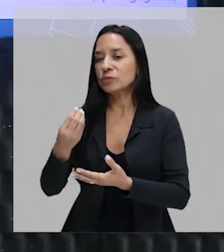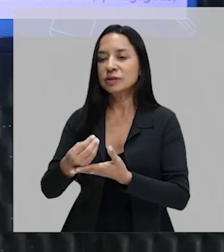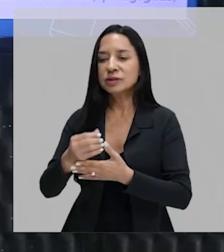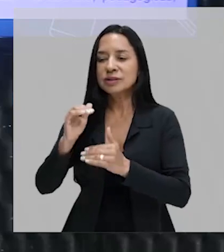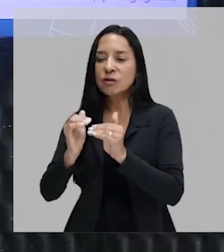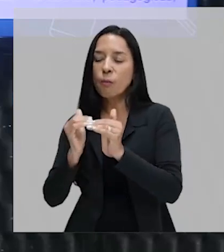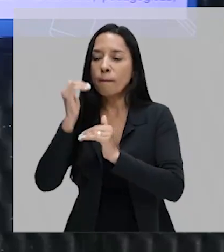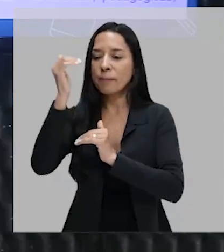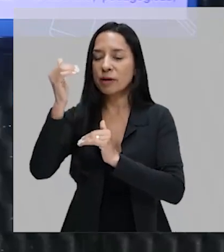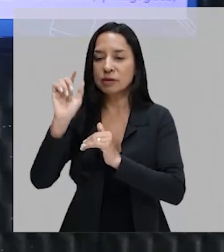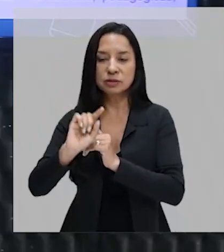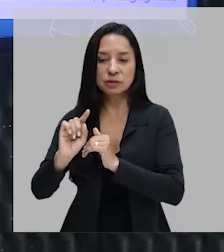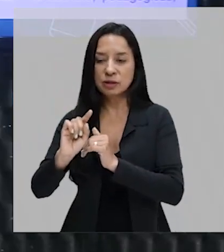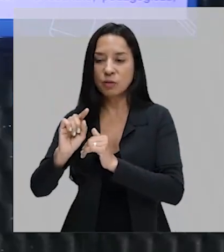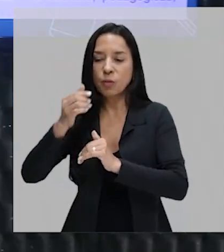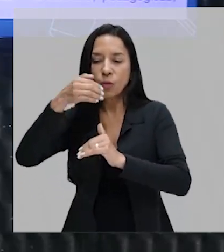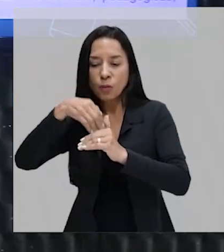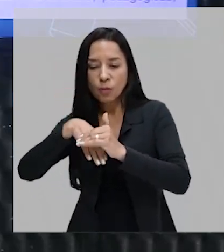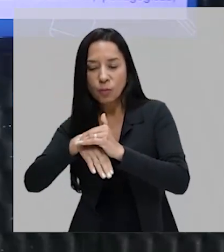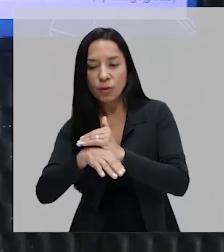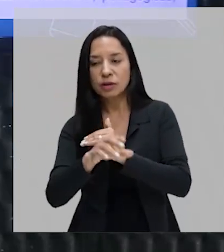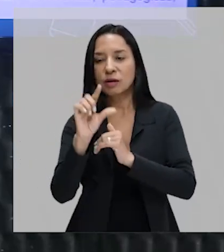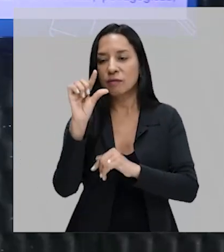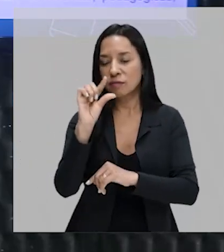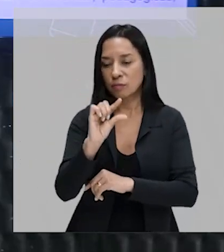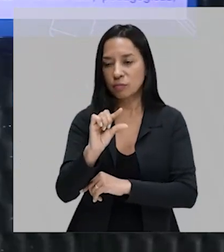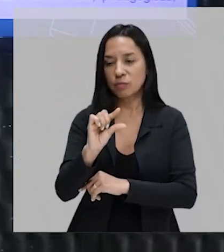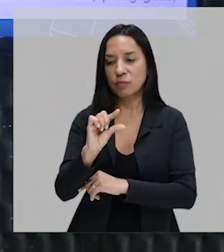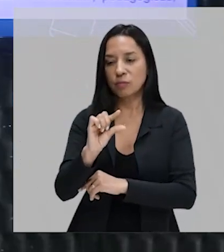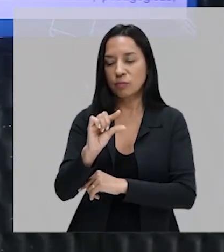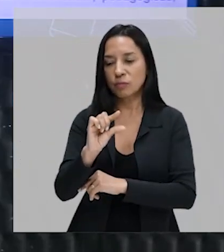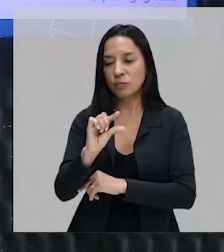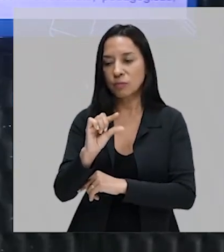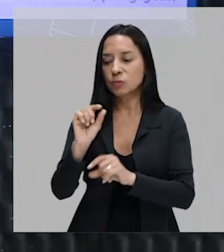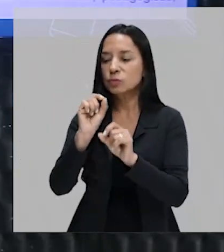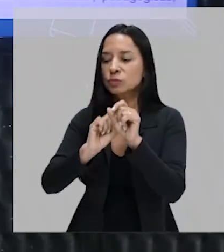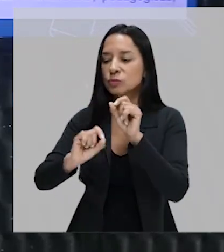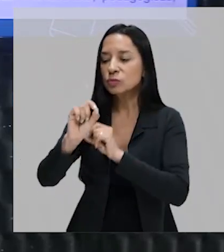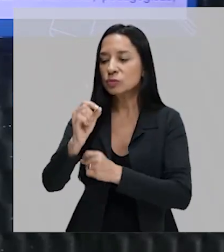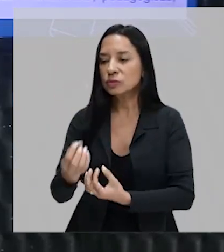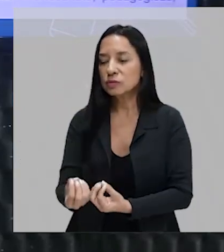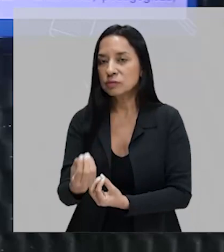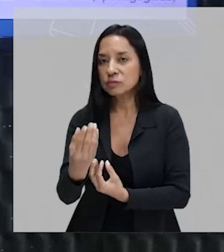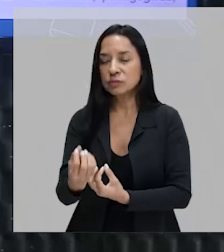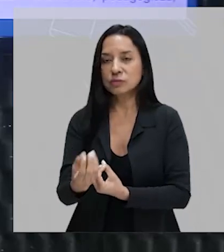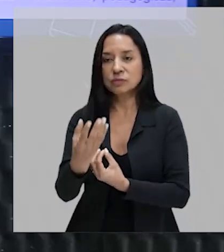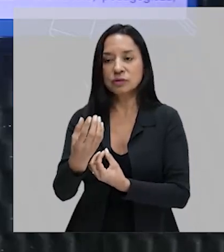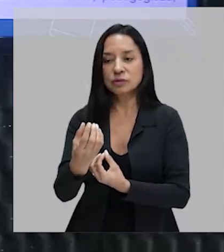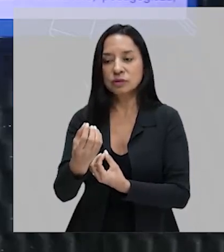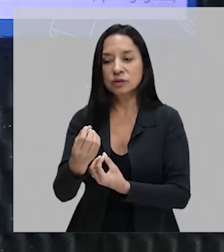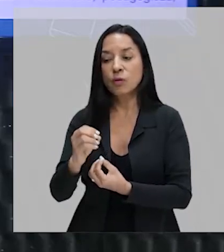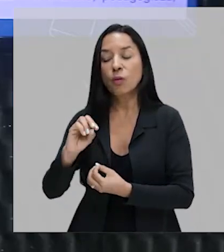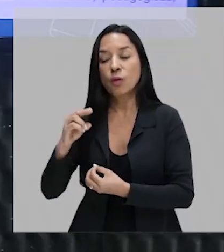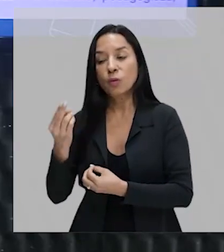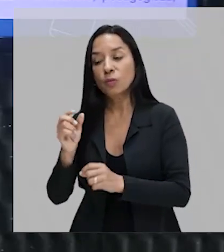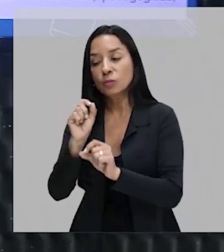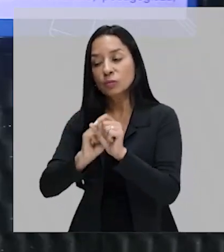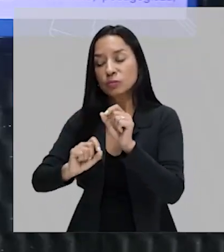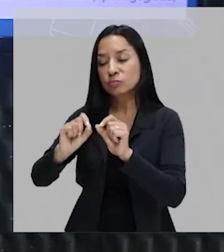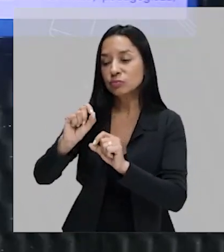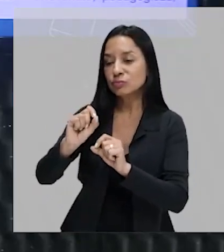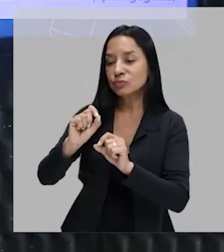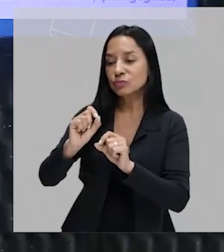Eles armazenavam pequenas reservas do que produziam ou do que caçavam